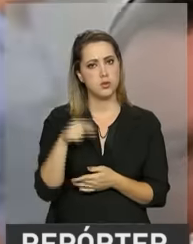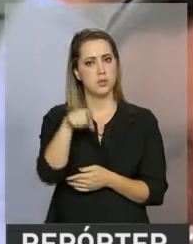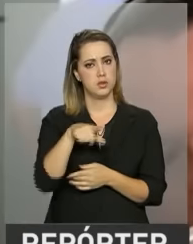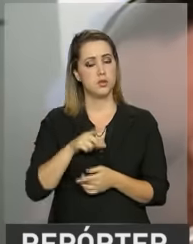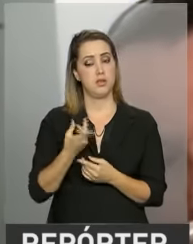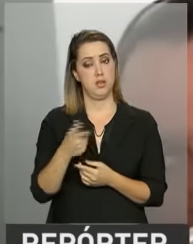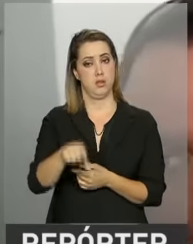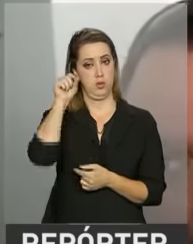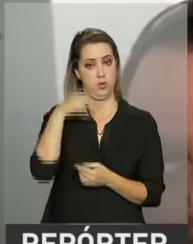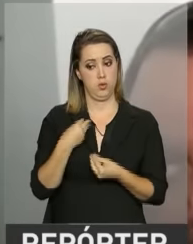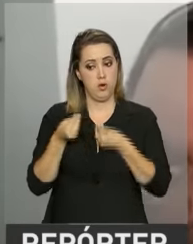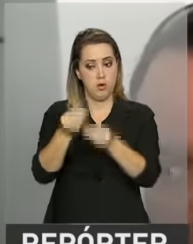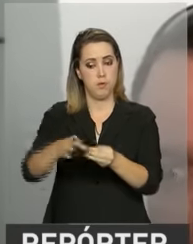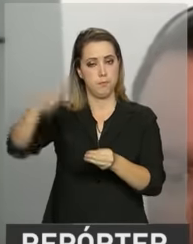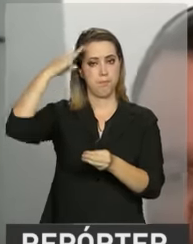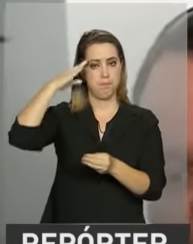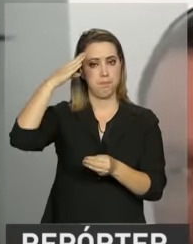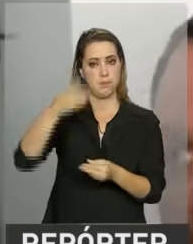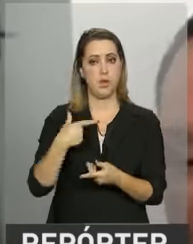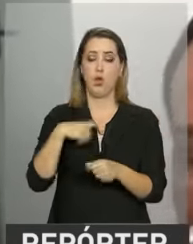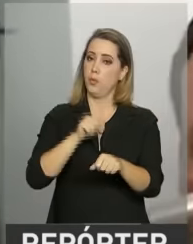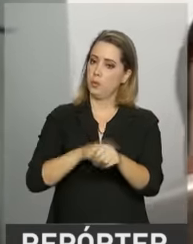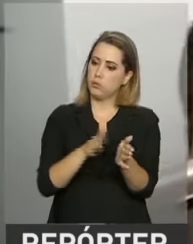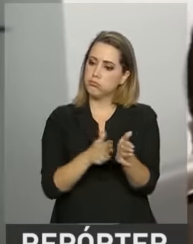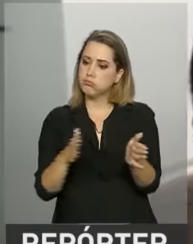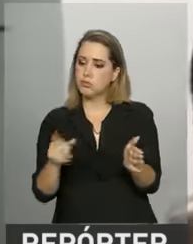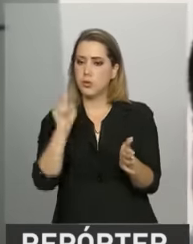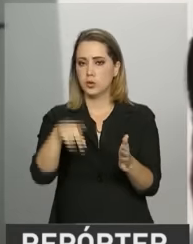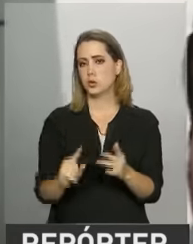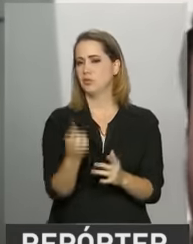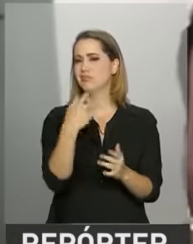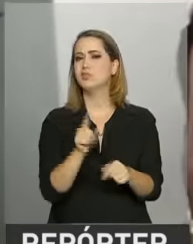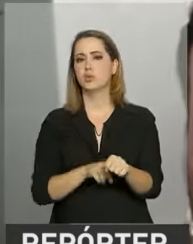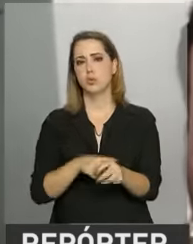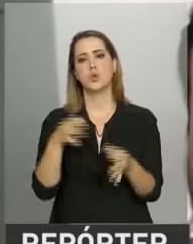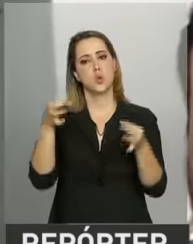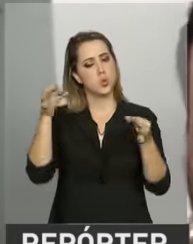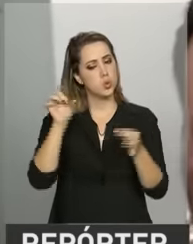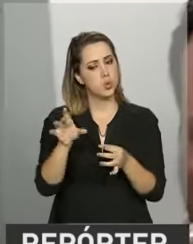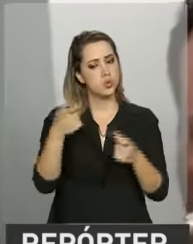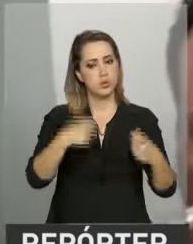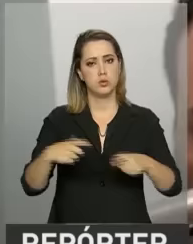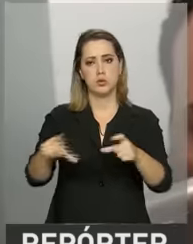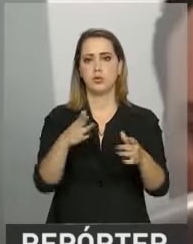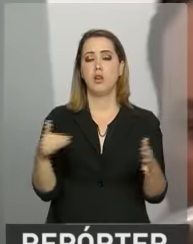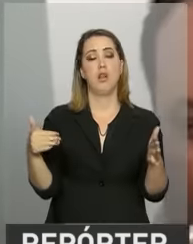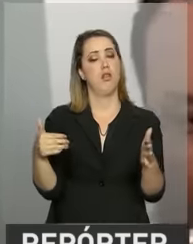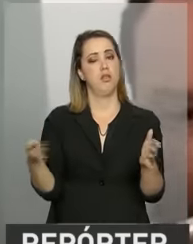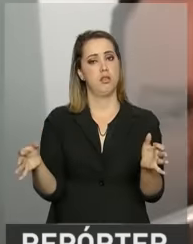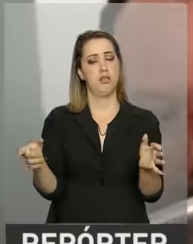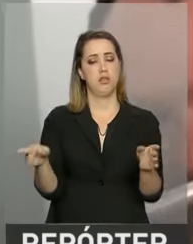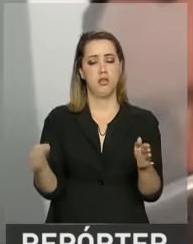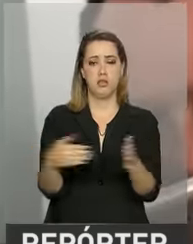decidindo ele envie as forças armadas temporariamente episodicamente e só no local para ficar lá até estabilizar a